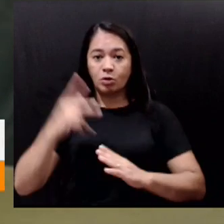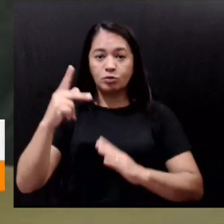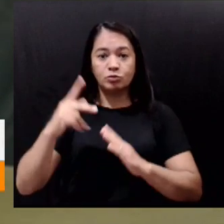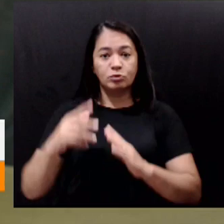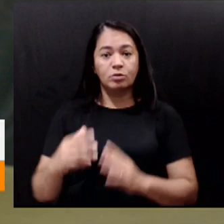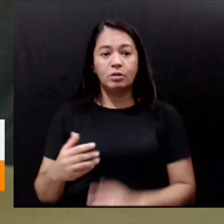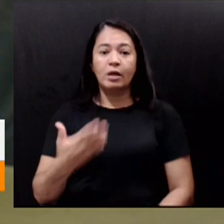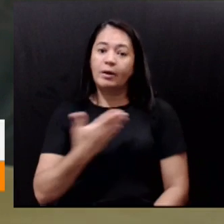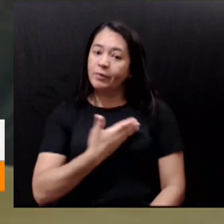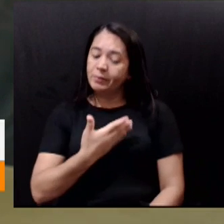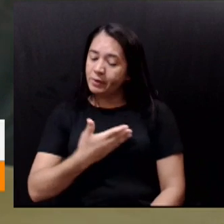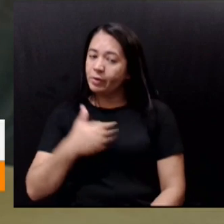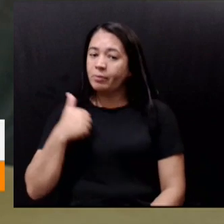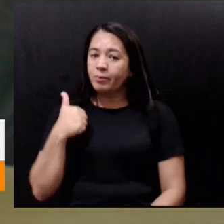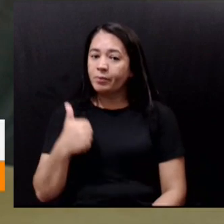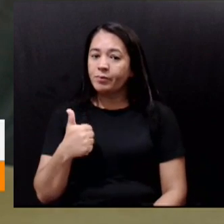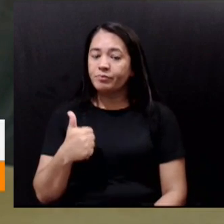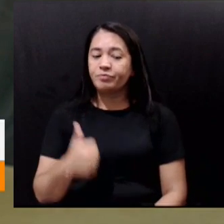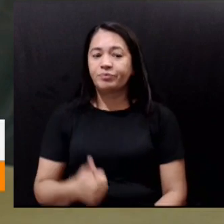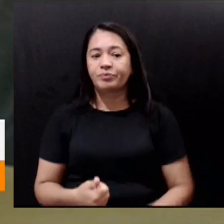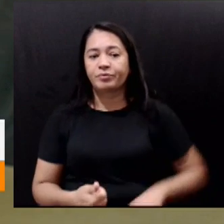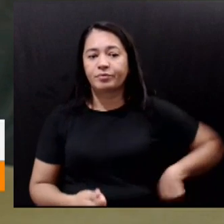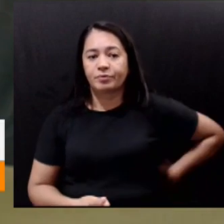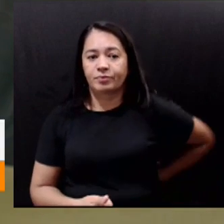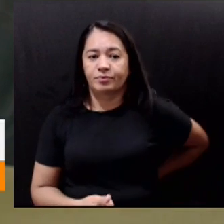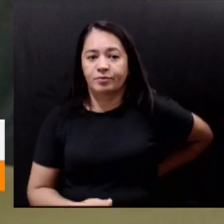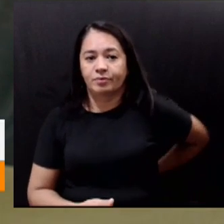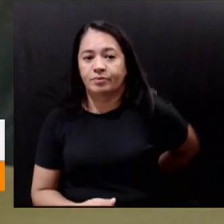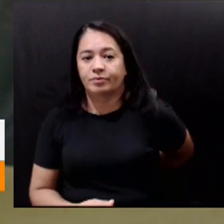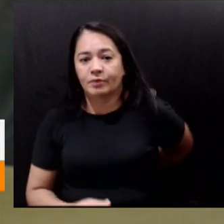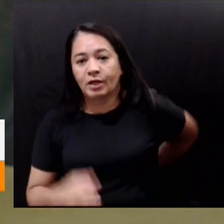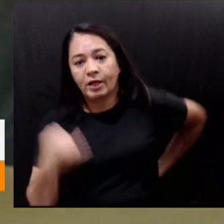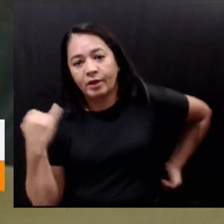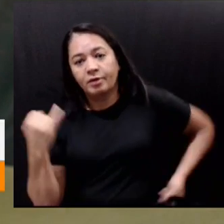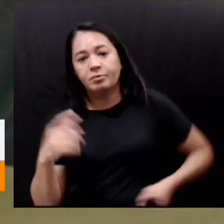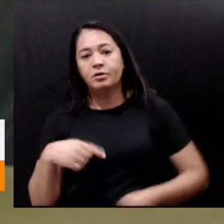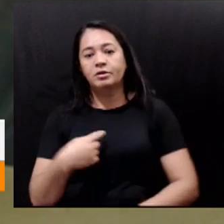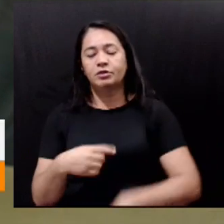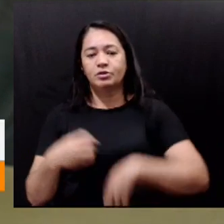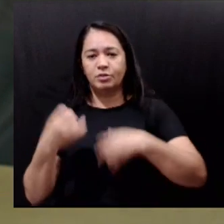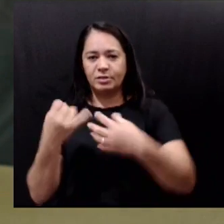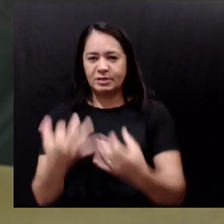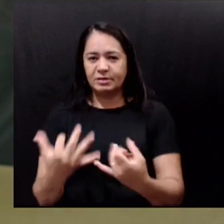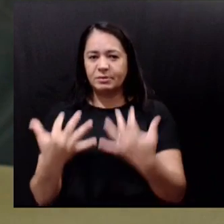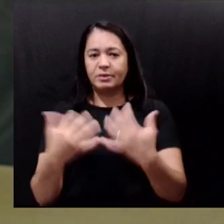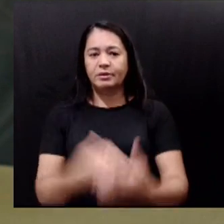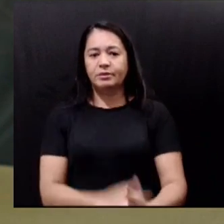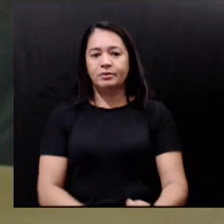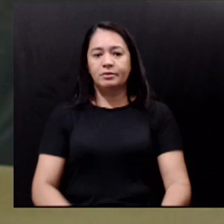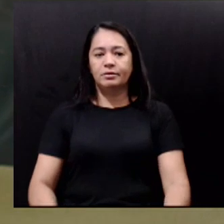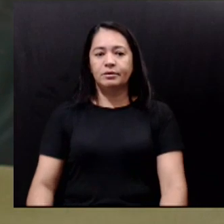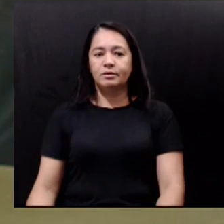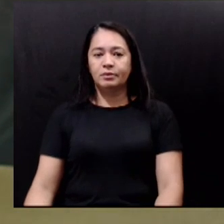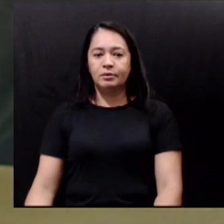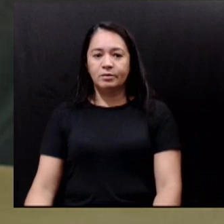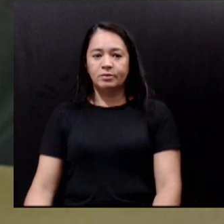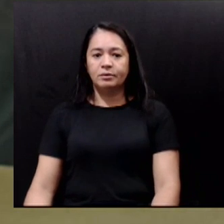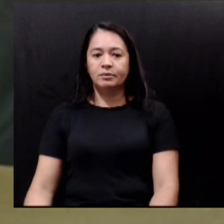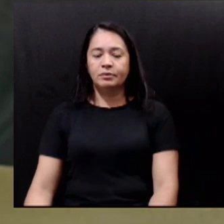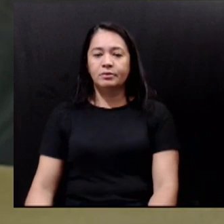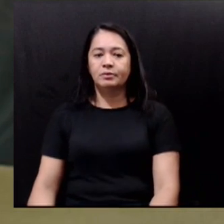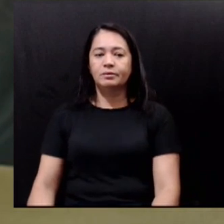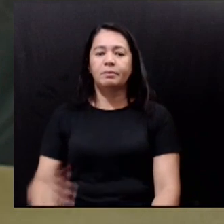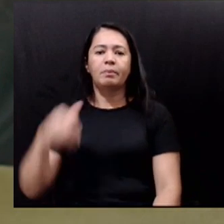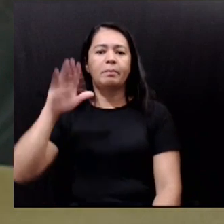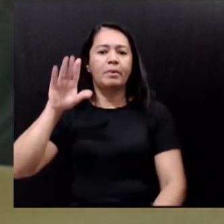Então, 8h40, é importante a gente falar sobre isso. Vamos lá, tem mais perguntas para a gente, produção? Se tiver, pode